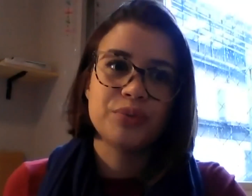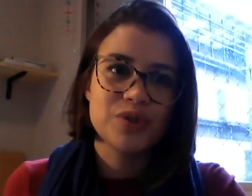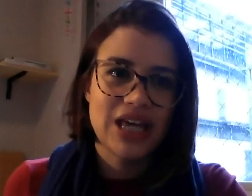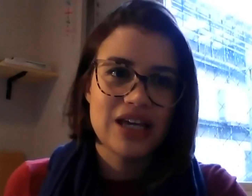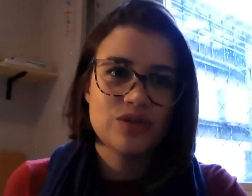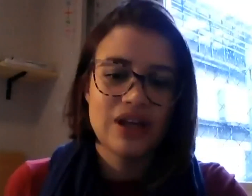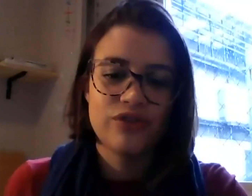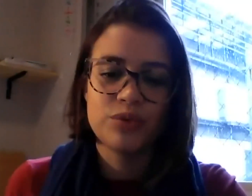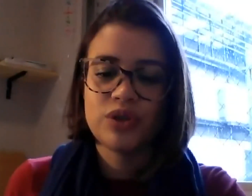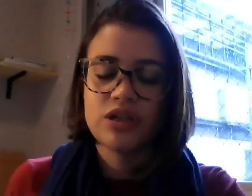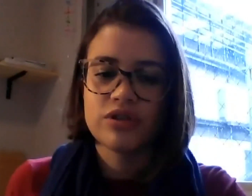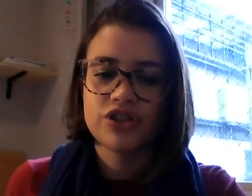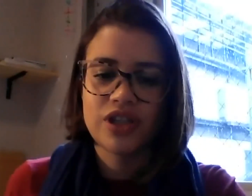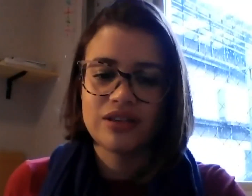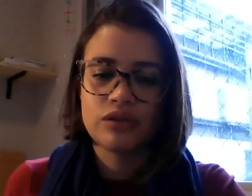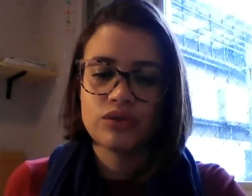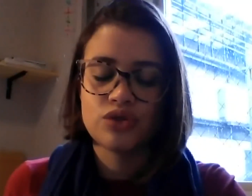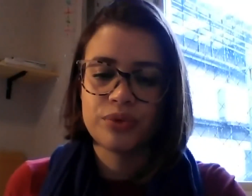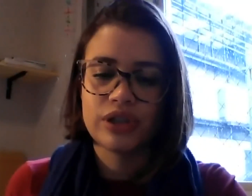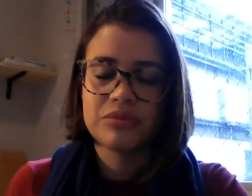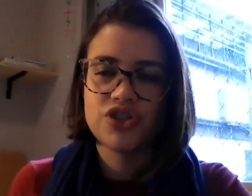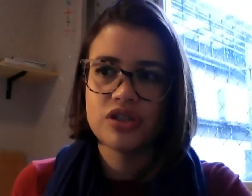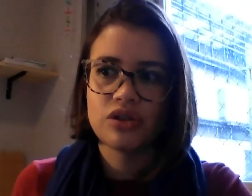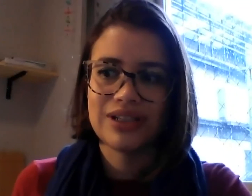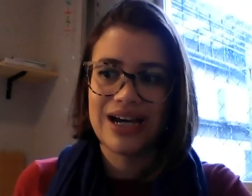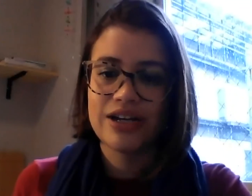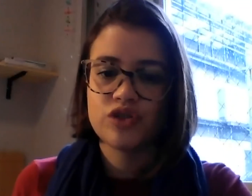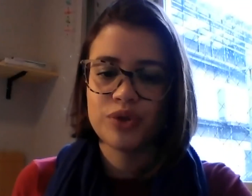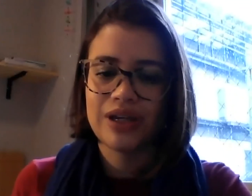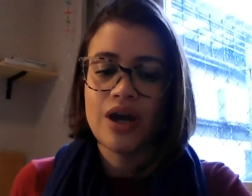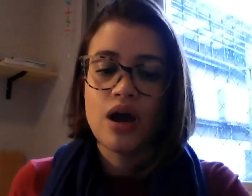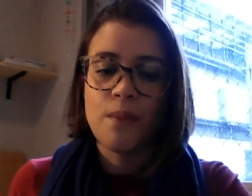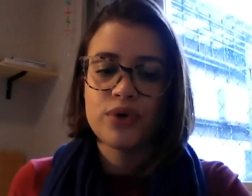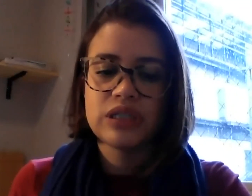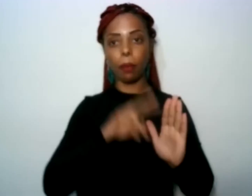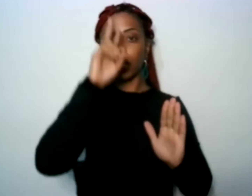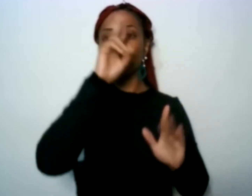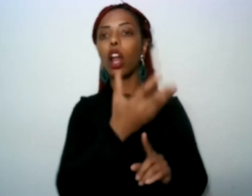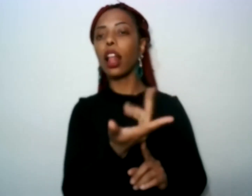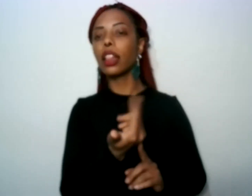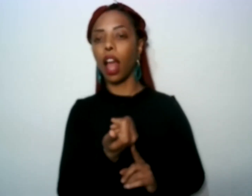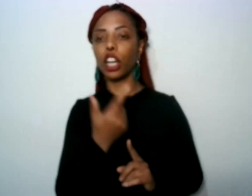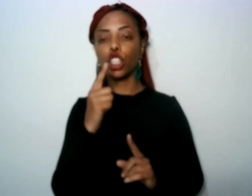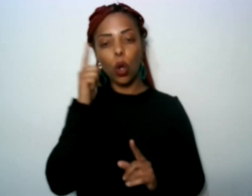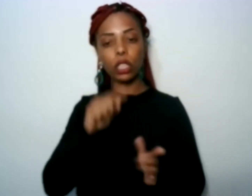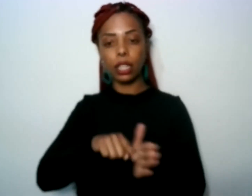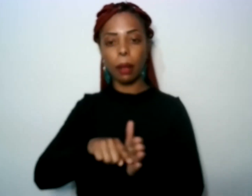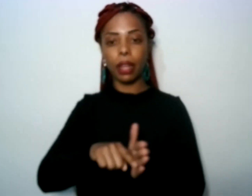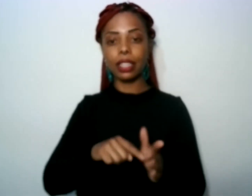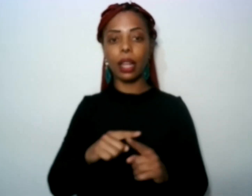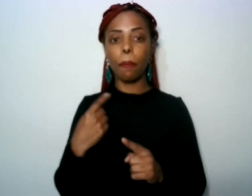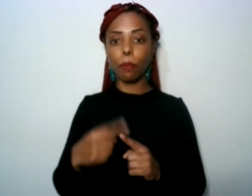longo do processo foi muito rico a gente está dentro de um programa de História da Arte porque possibilitou que a gente tivesse